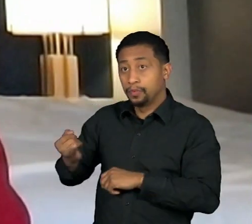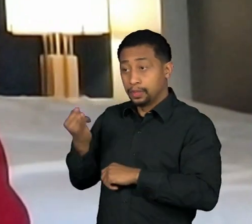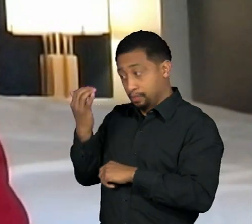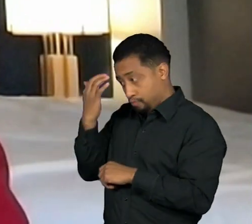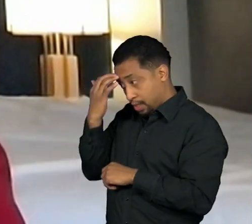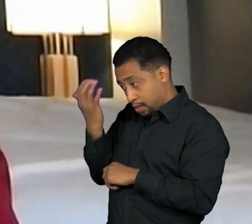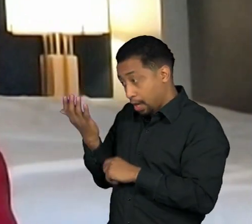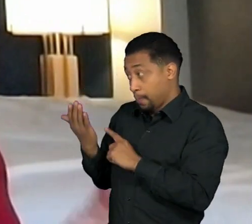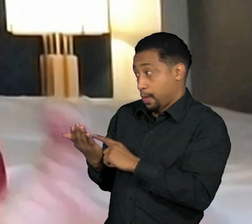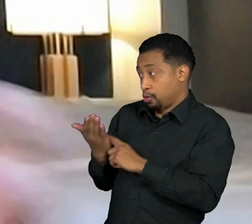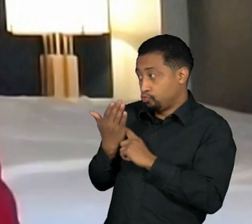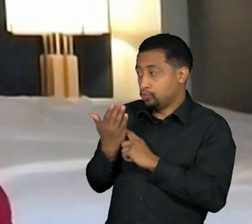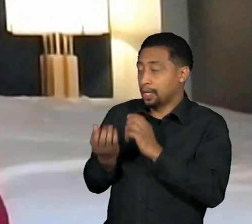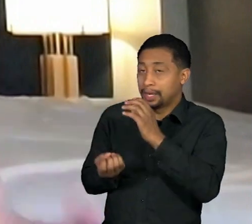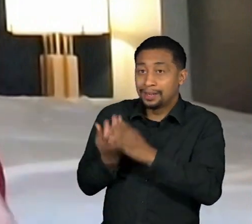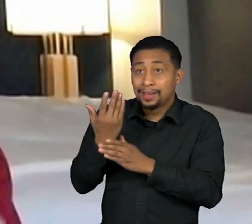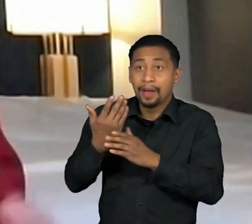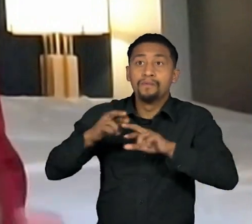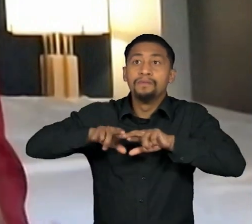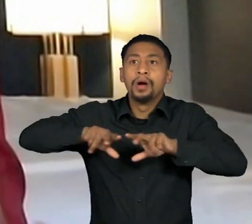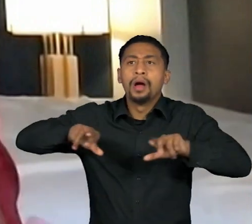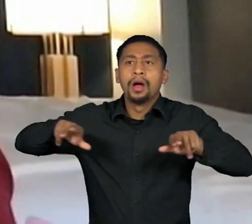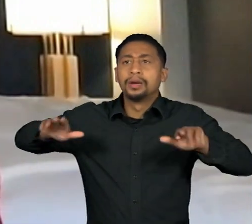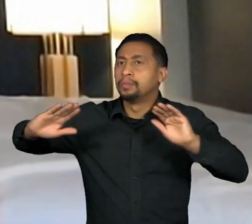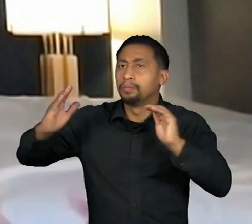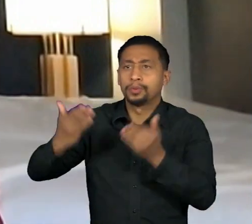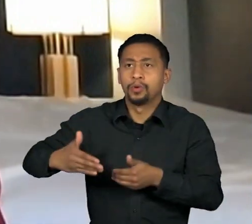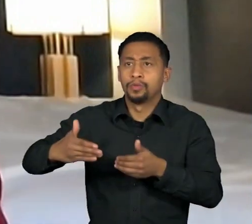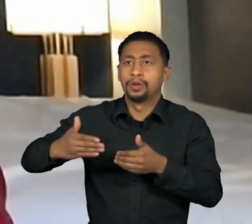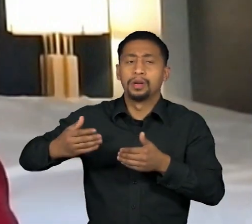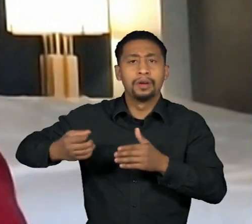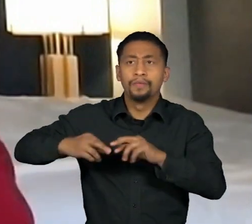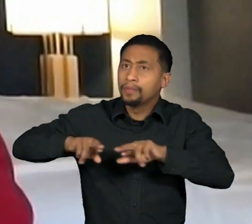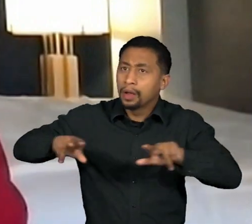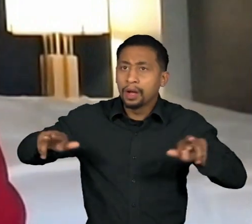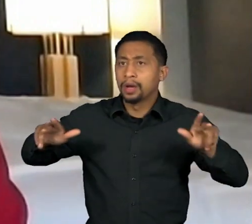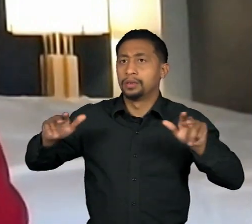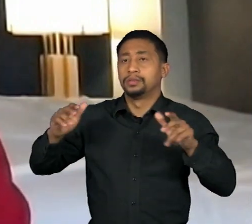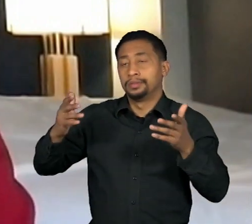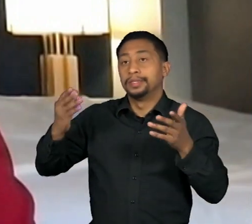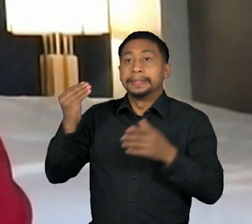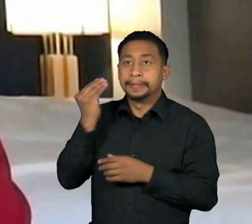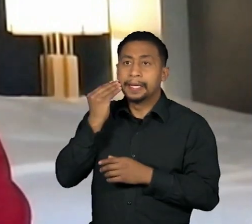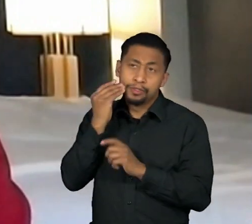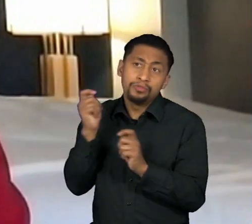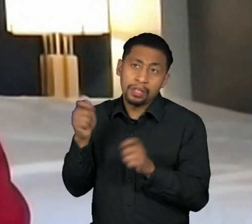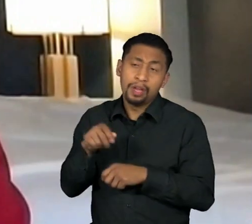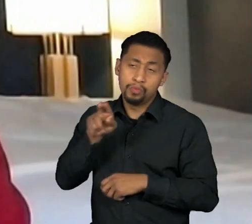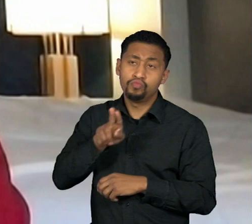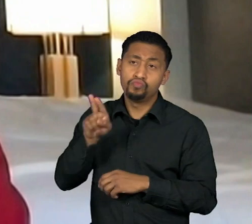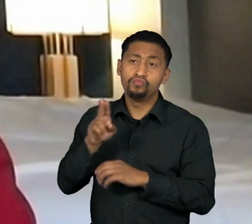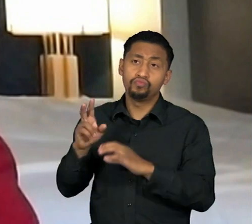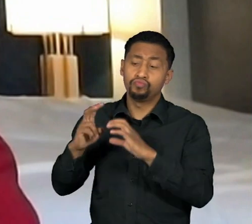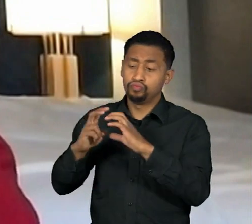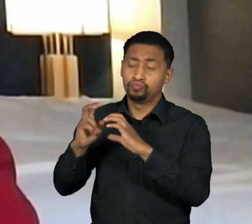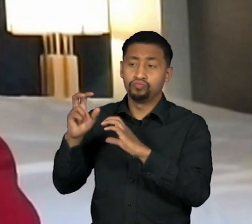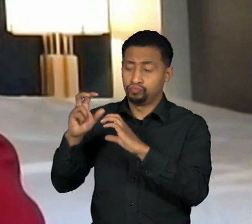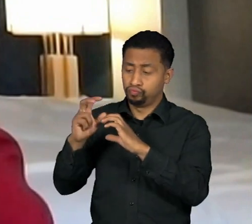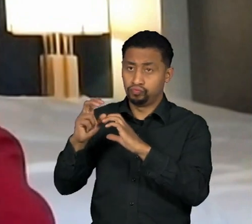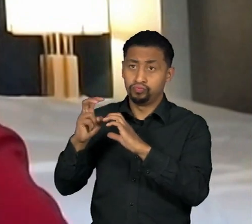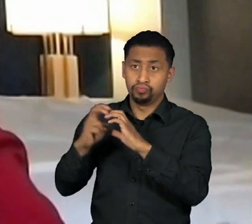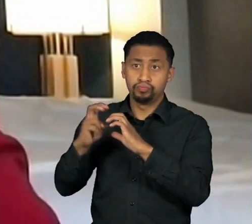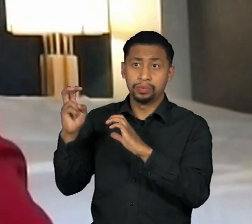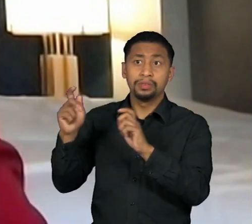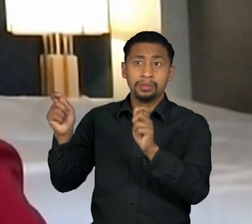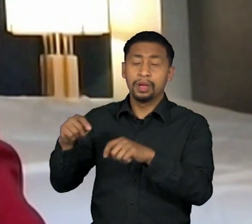também, por exemplo, a gente está usando aqui muito ChatGPT. Eu posso pedir para o ChatGPT